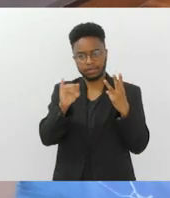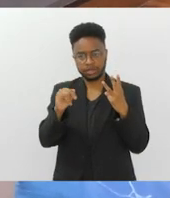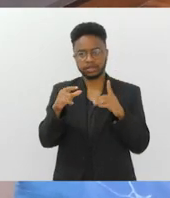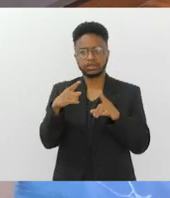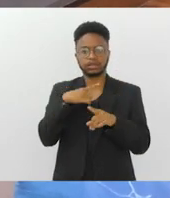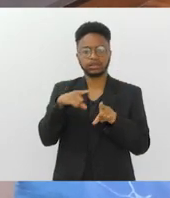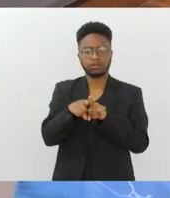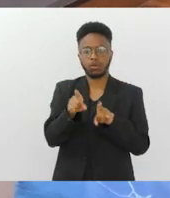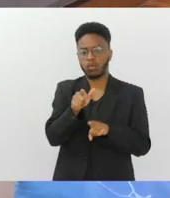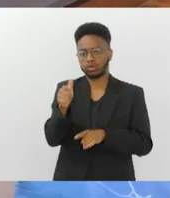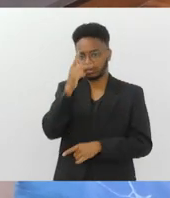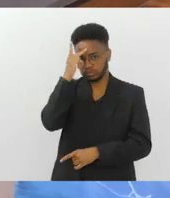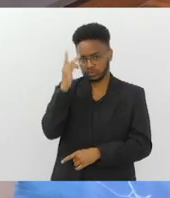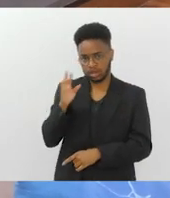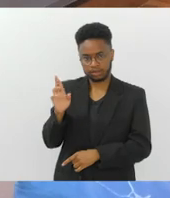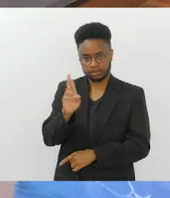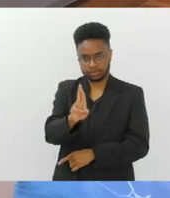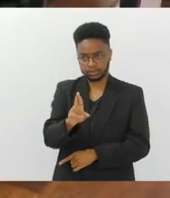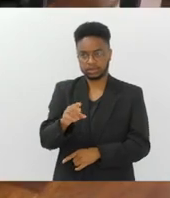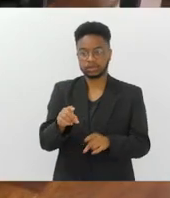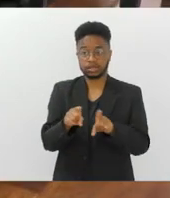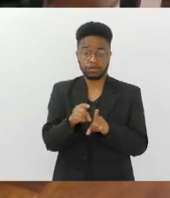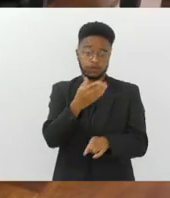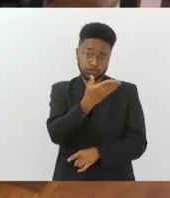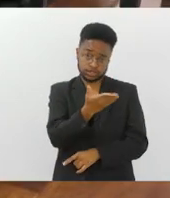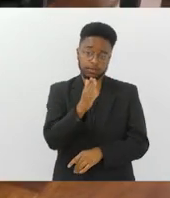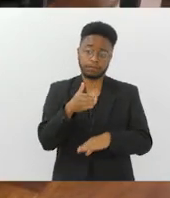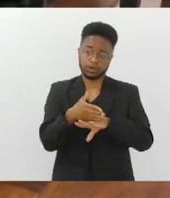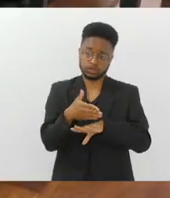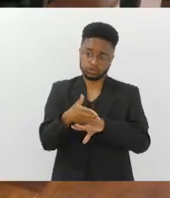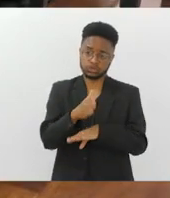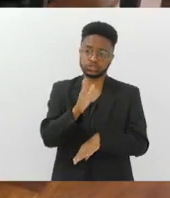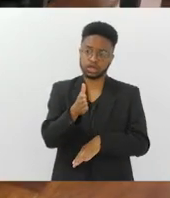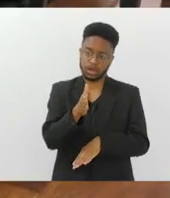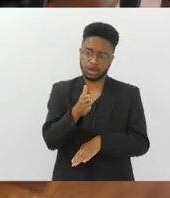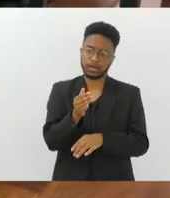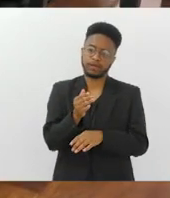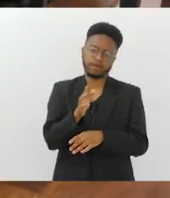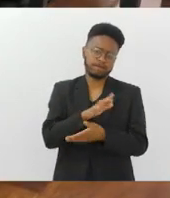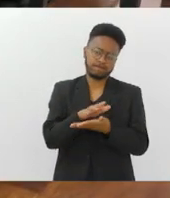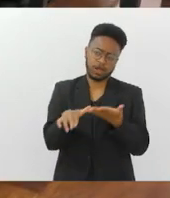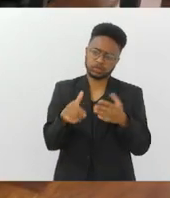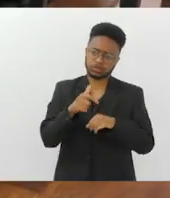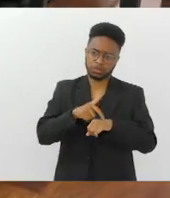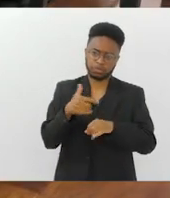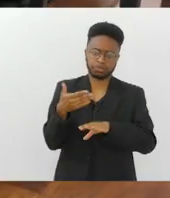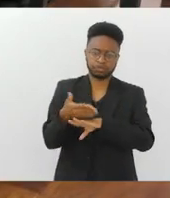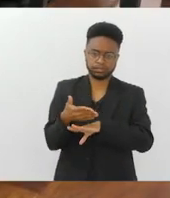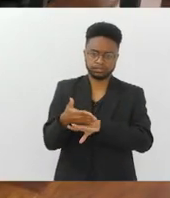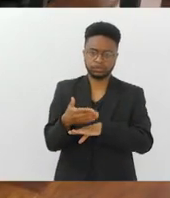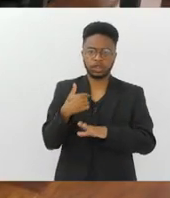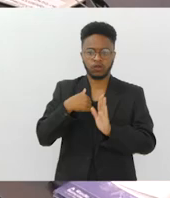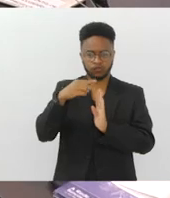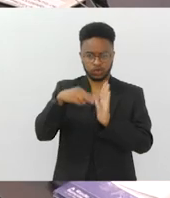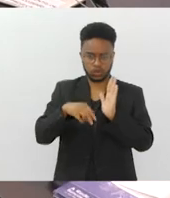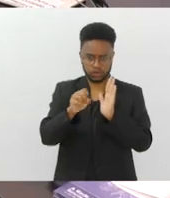ali atrás. E você também, né, já participou da roda, muitas vezes participa ainda. Eu vou ler,